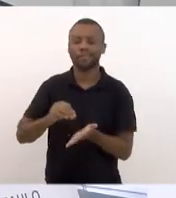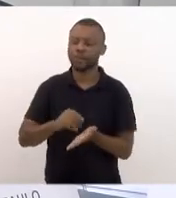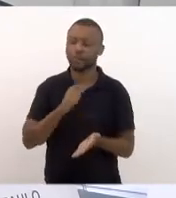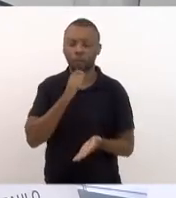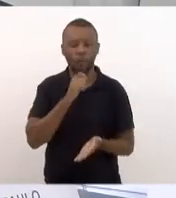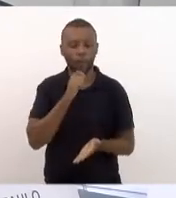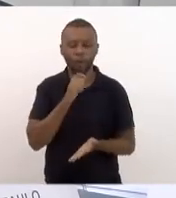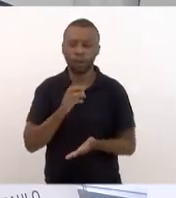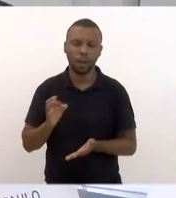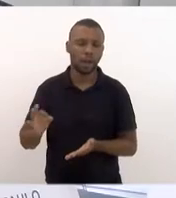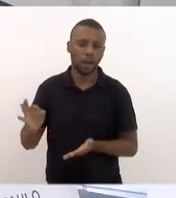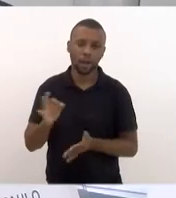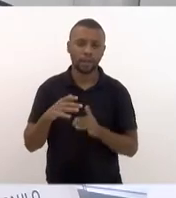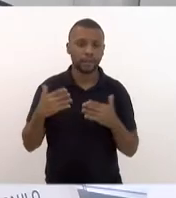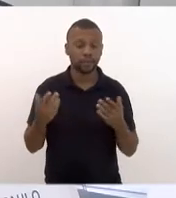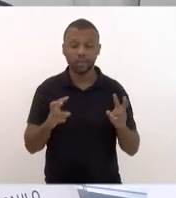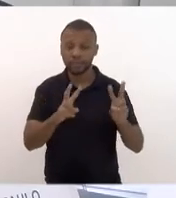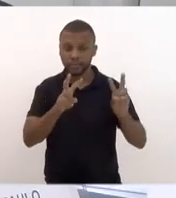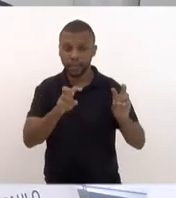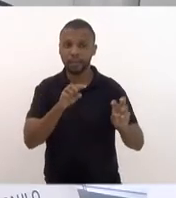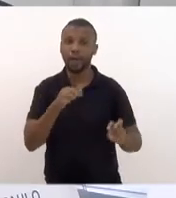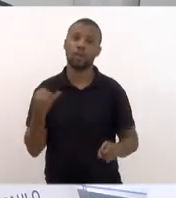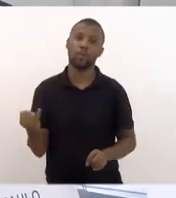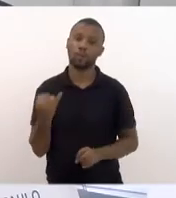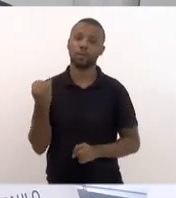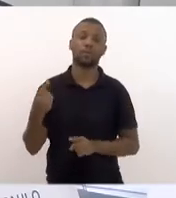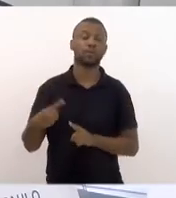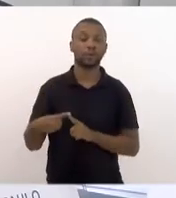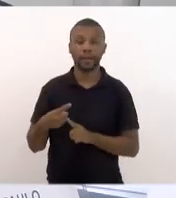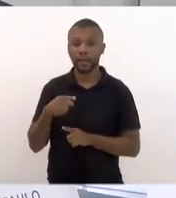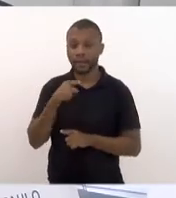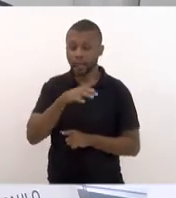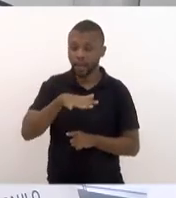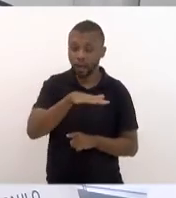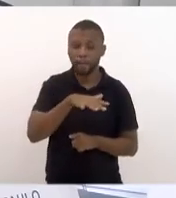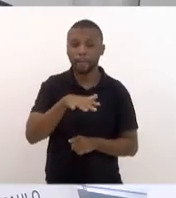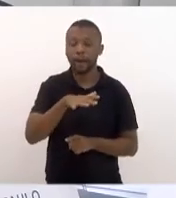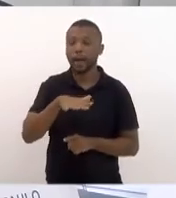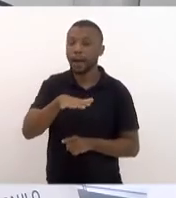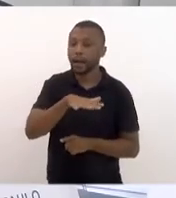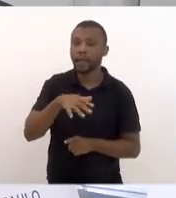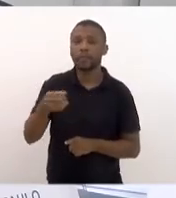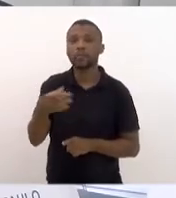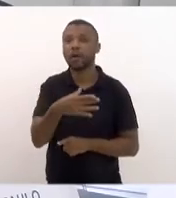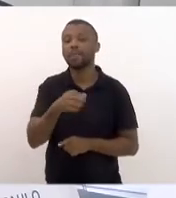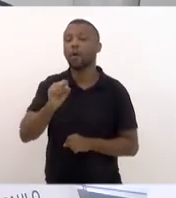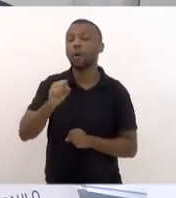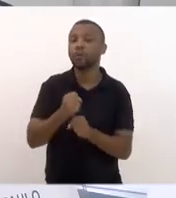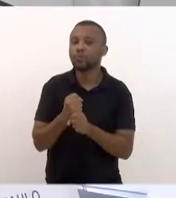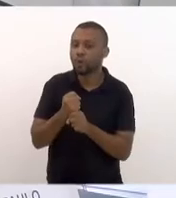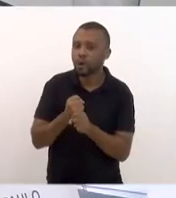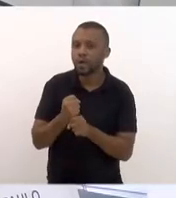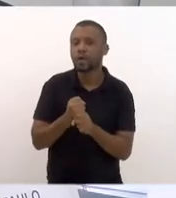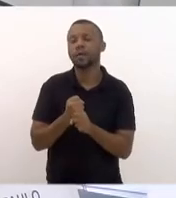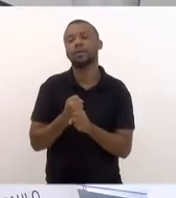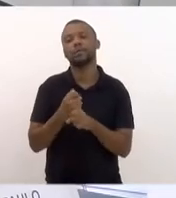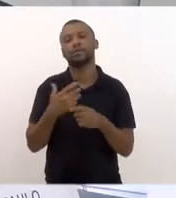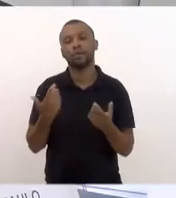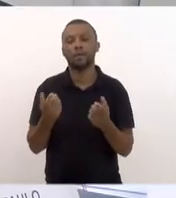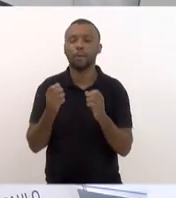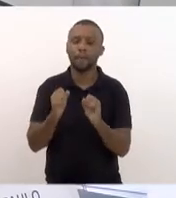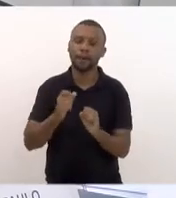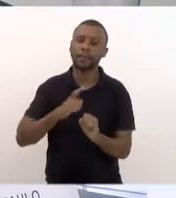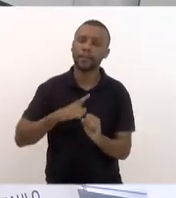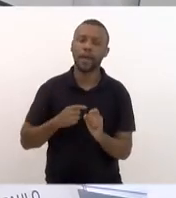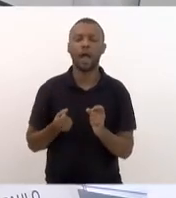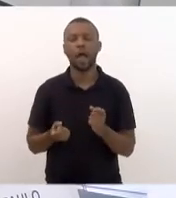Então, esse tema é importante, porque se aquela é uma área nova, que está lá há 8 anos, e pode ter